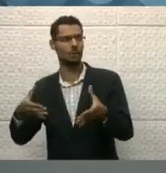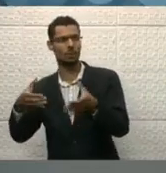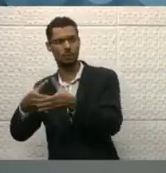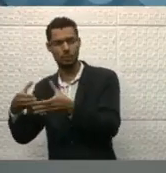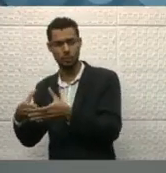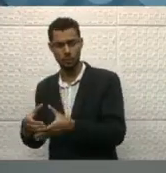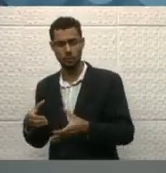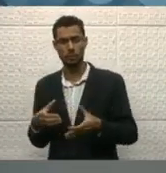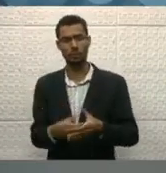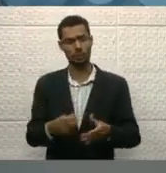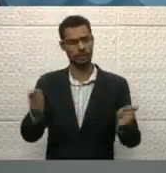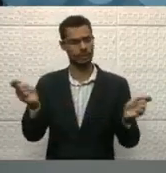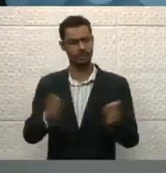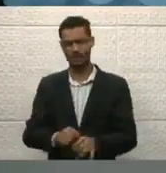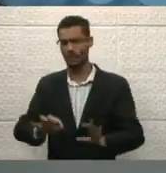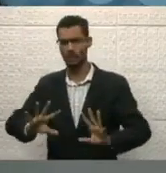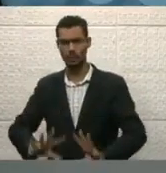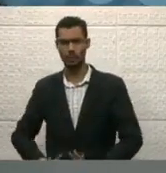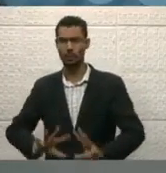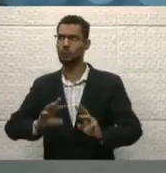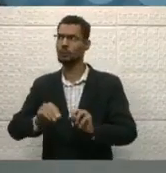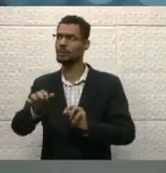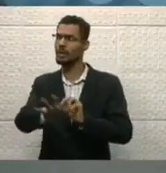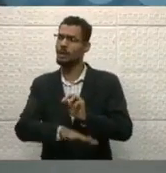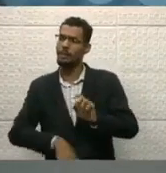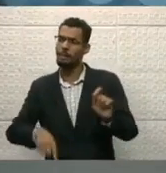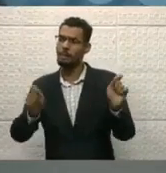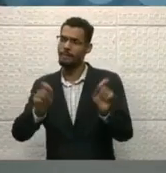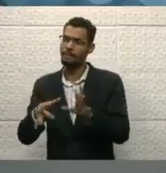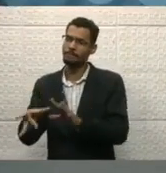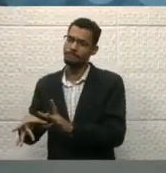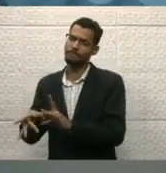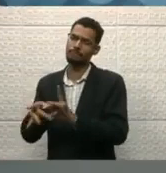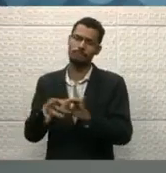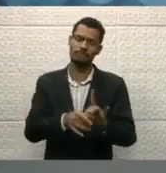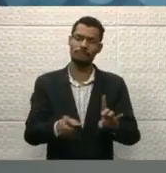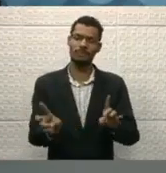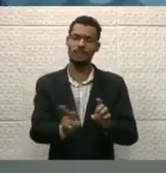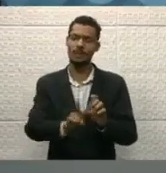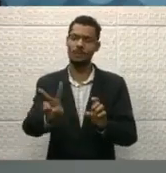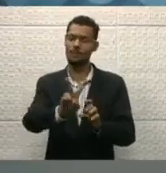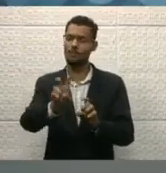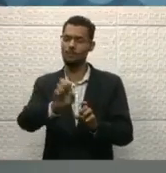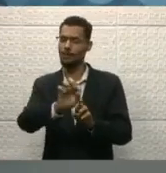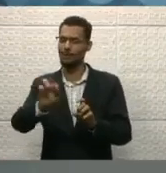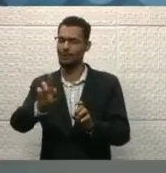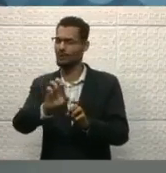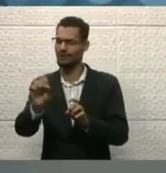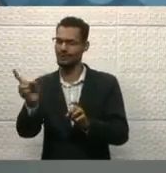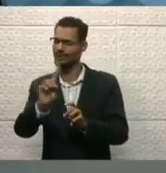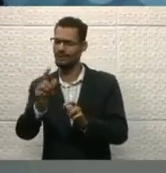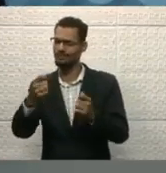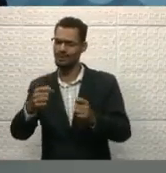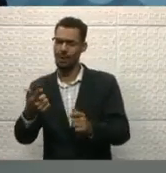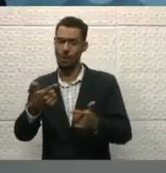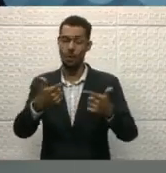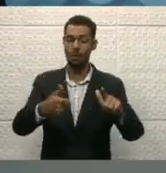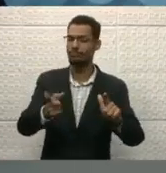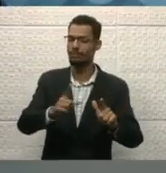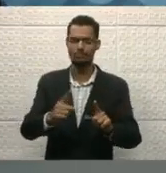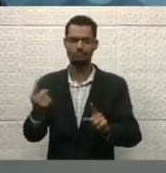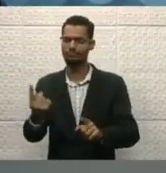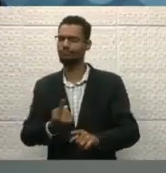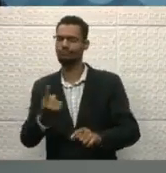que vai gerar todos os elementos do espaço e que contém vetores que não dependem um do outro. É um conjunto